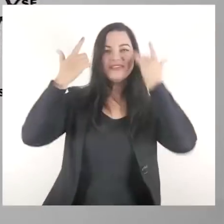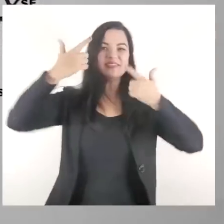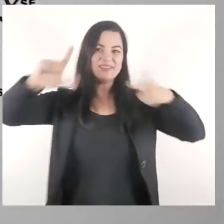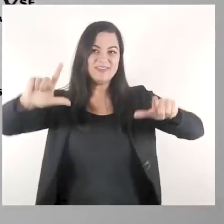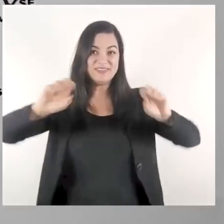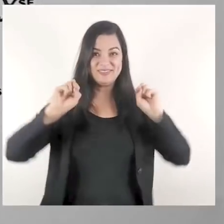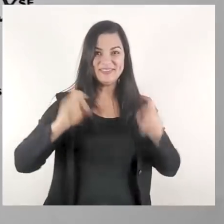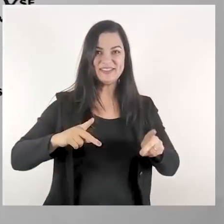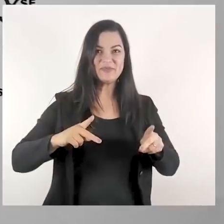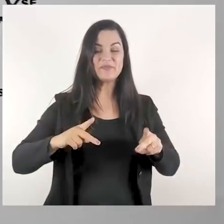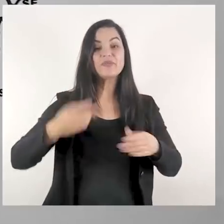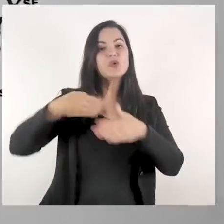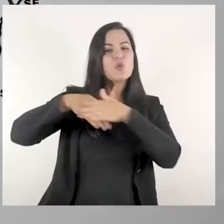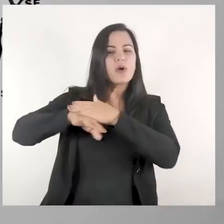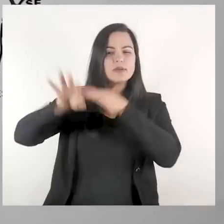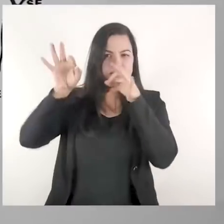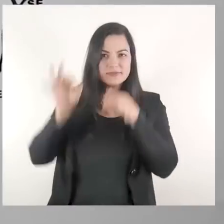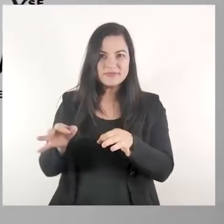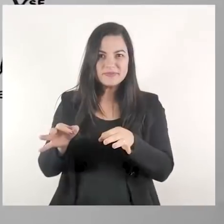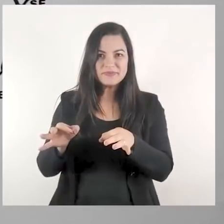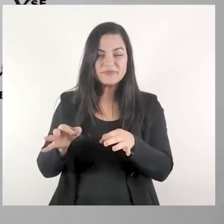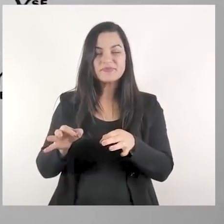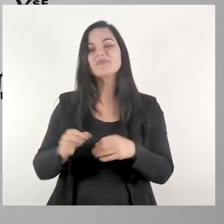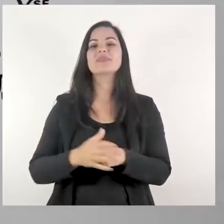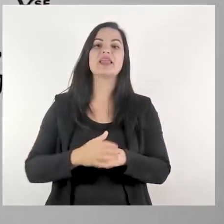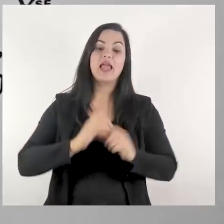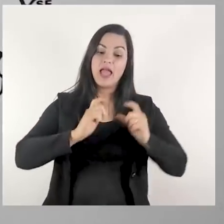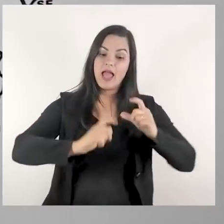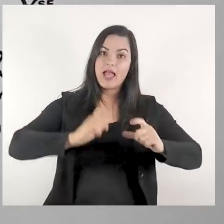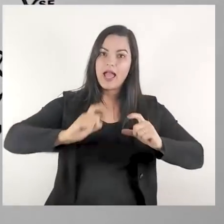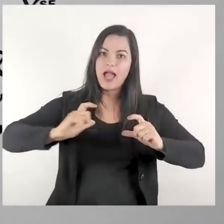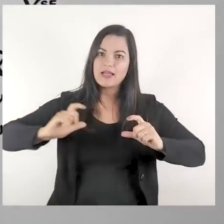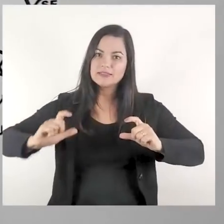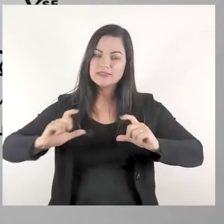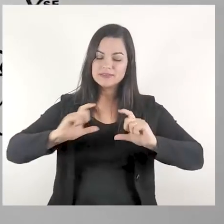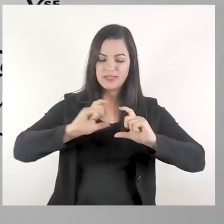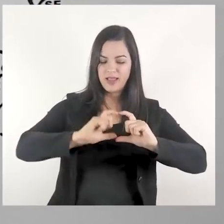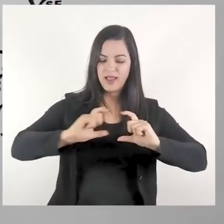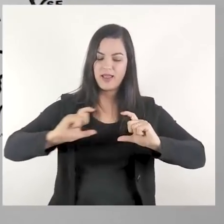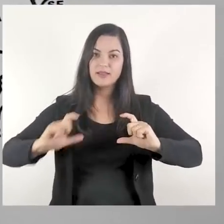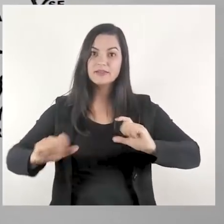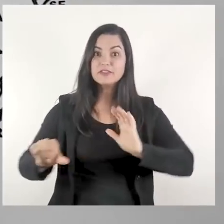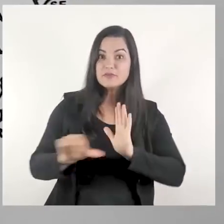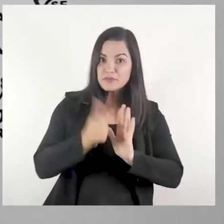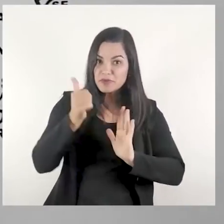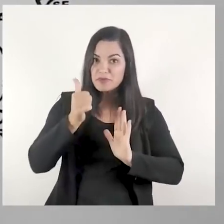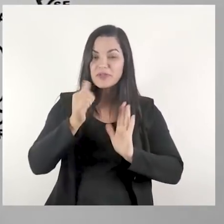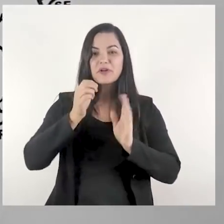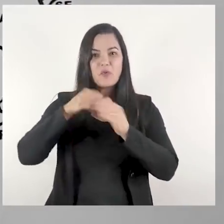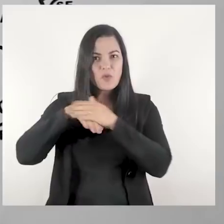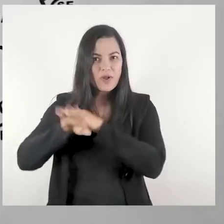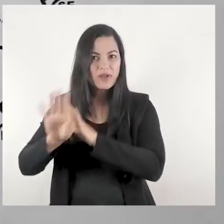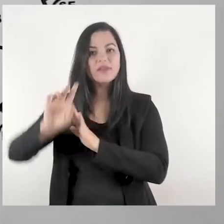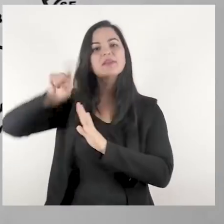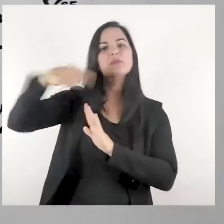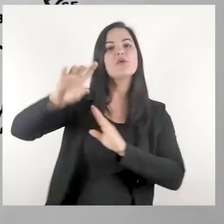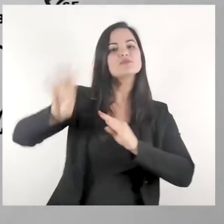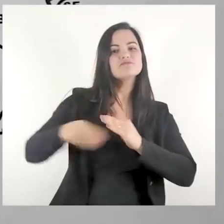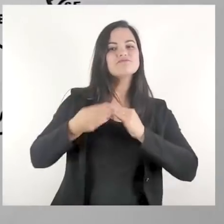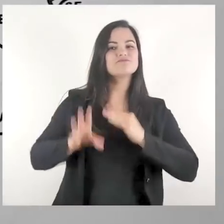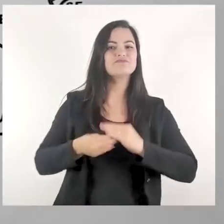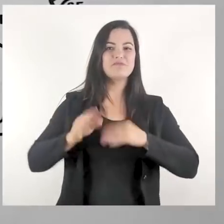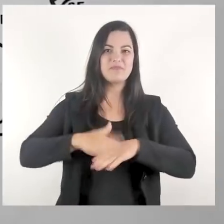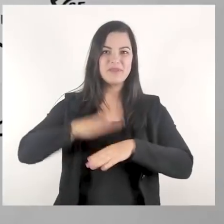tá bom? Então guarda direitinho essas primeiras cartas que depois nós vamos completar. Só